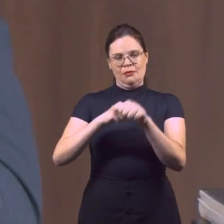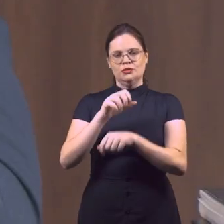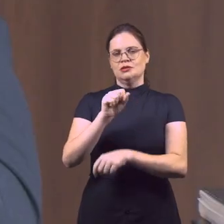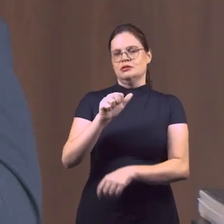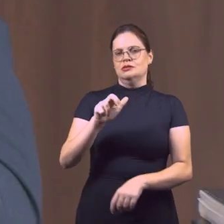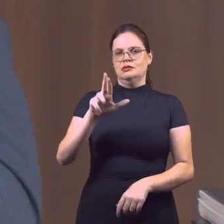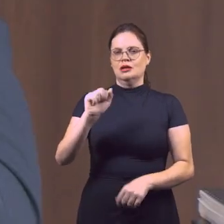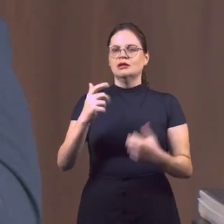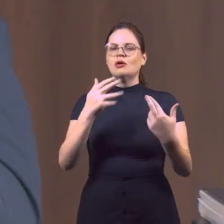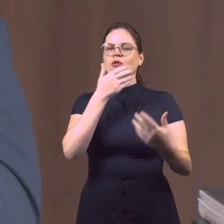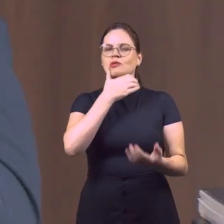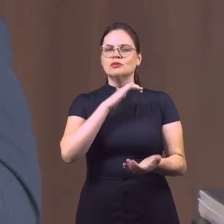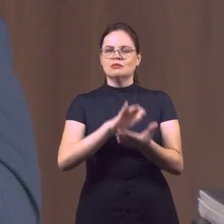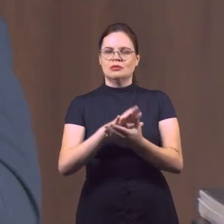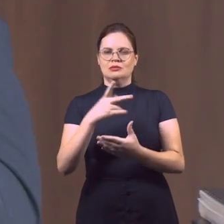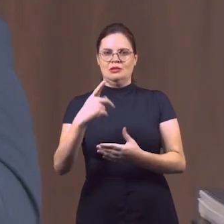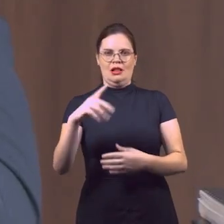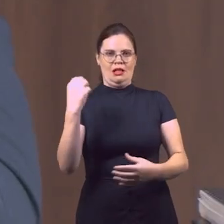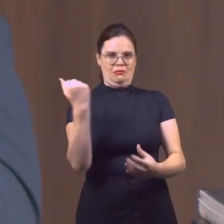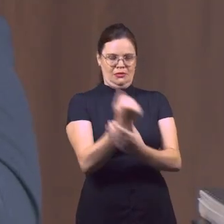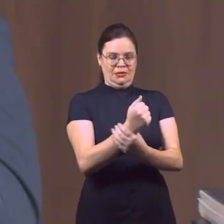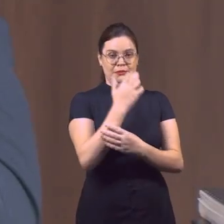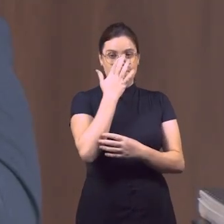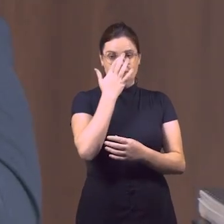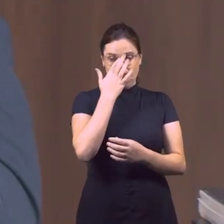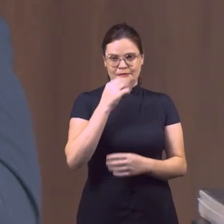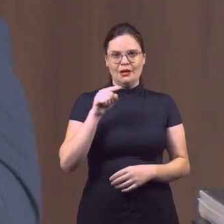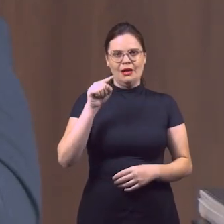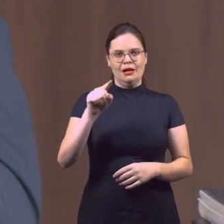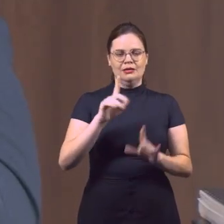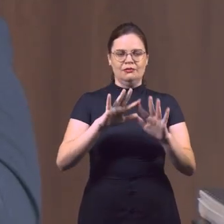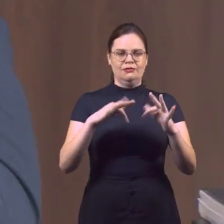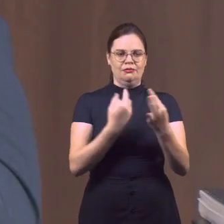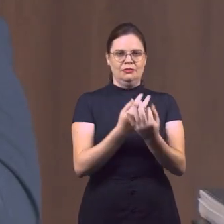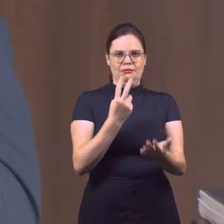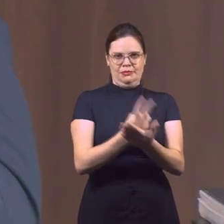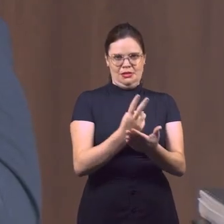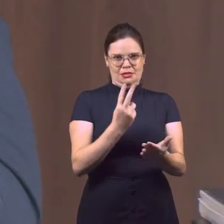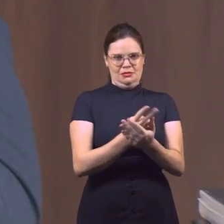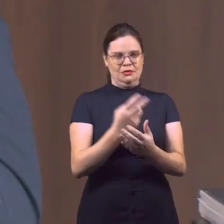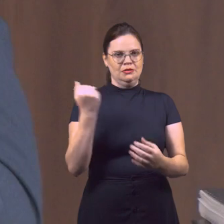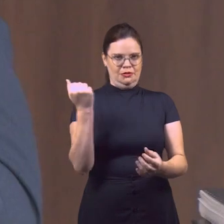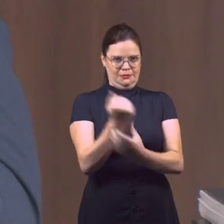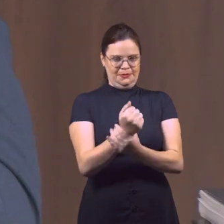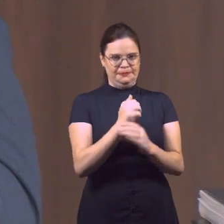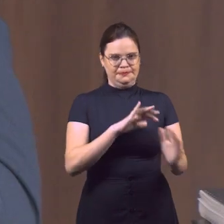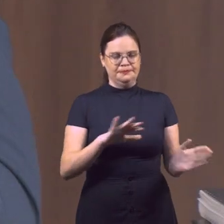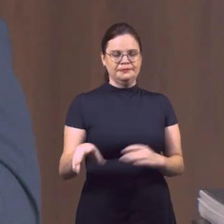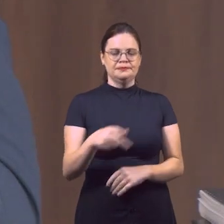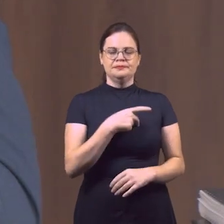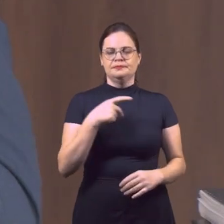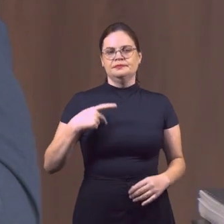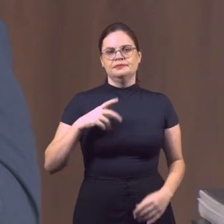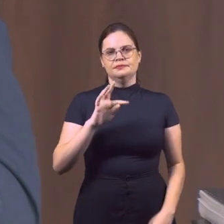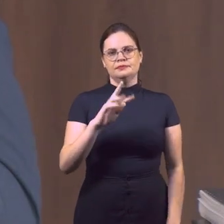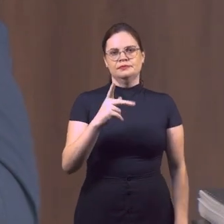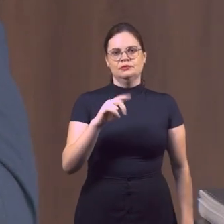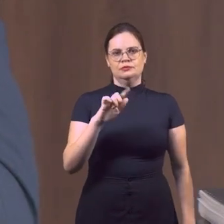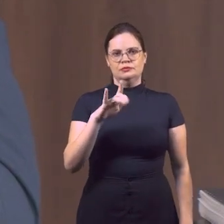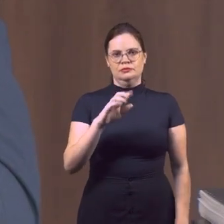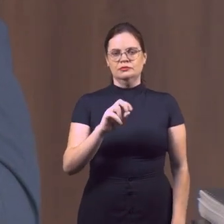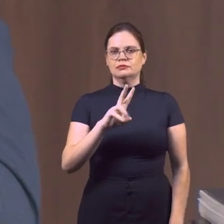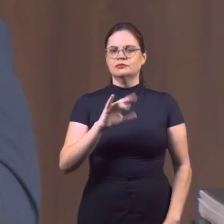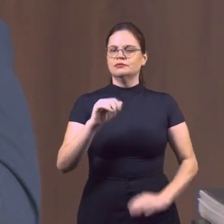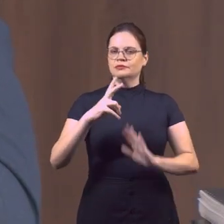era meia-irmã de Abraão. Pastor Tiago vai ler um texto que servirá de base para esse assunto que